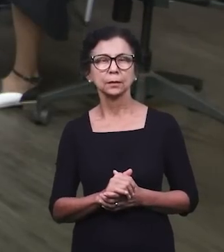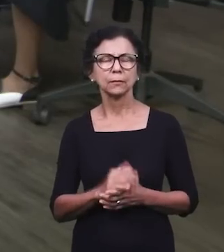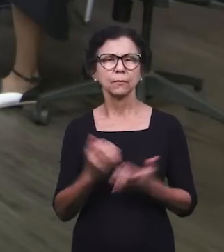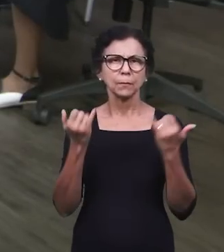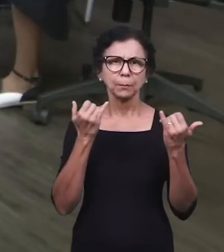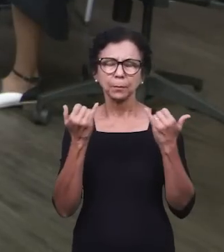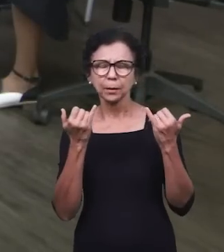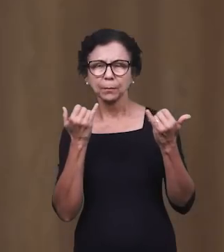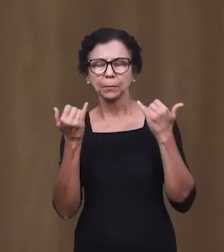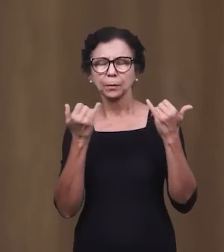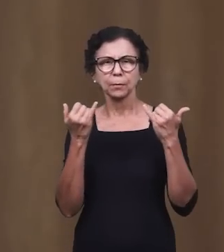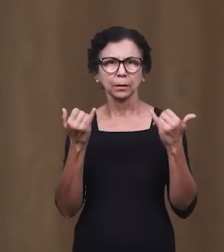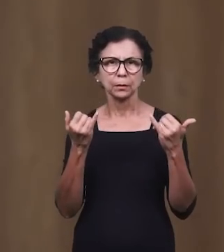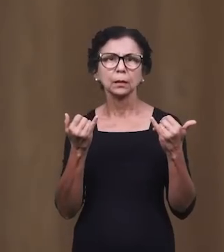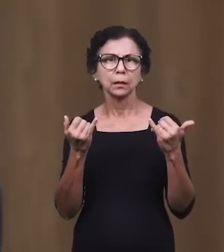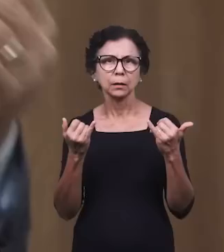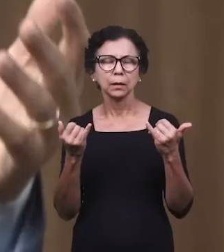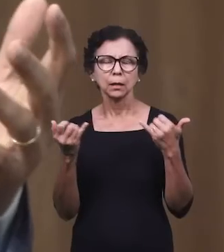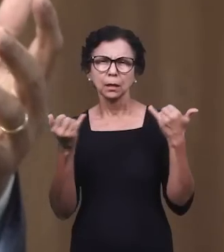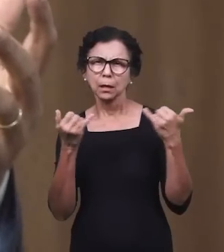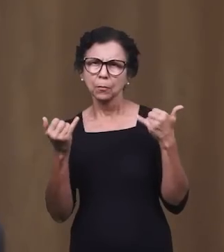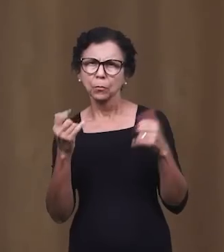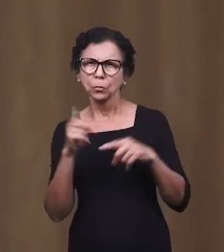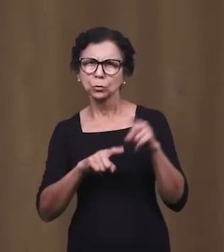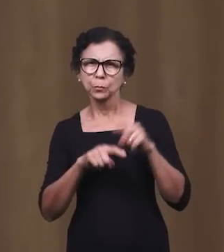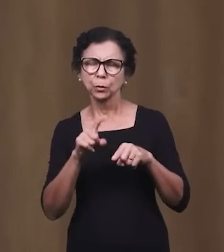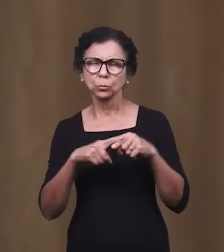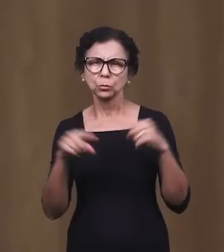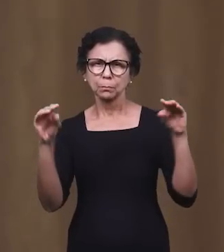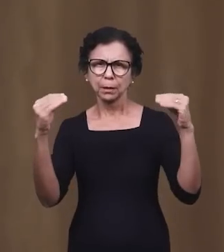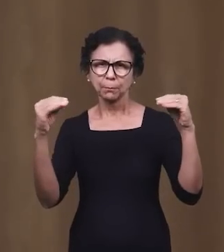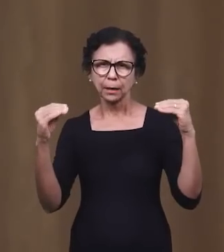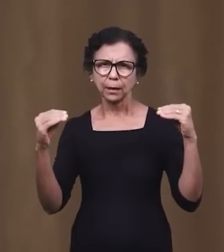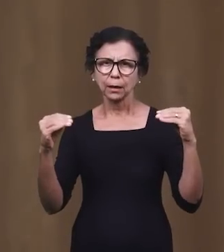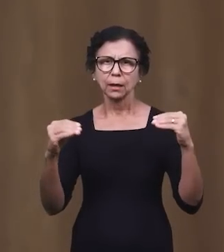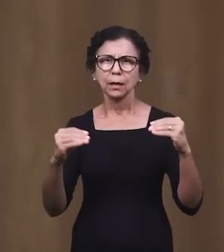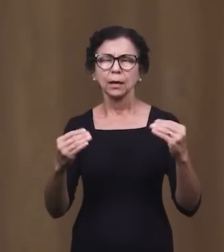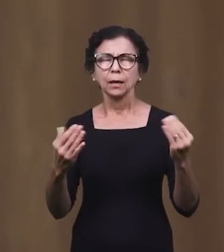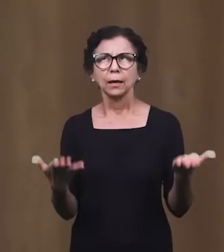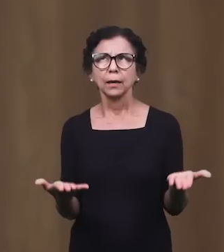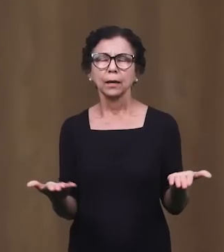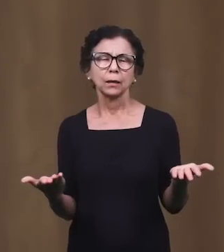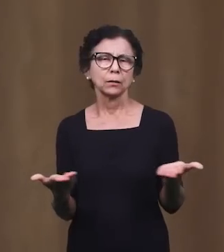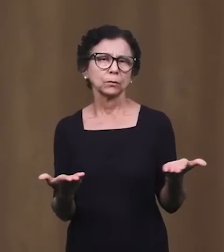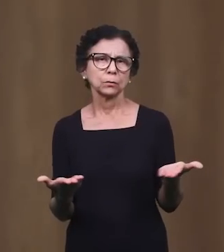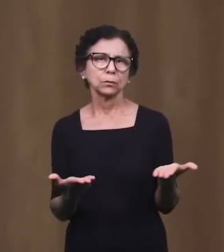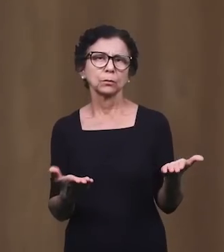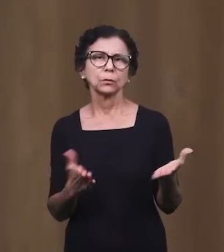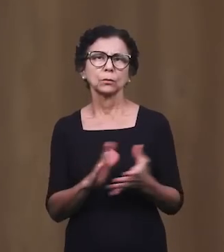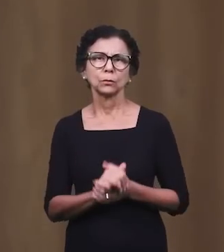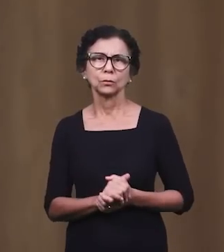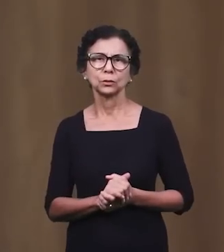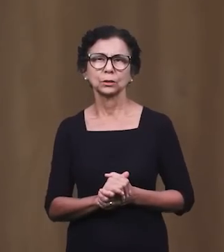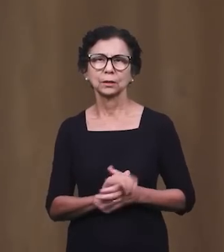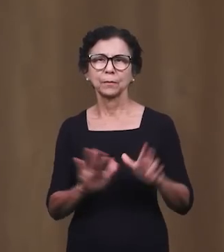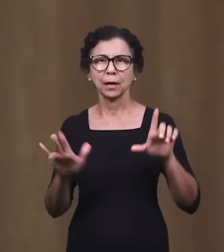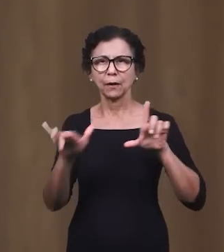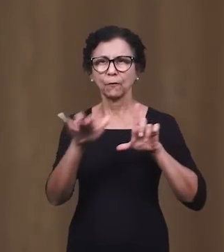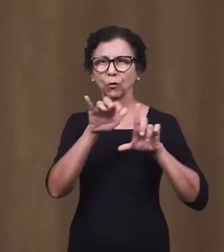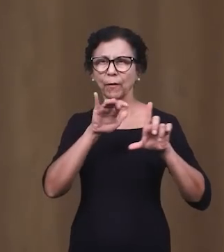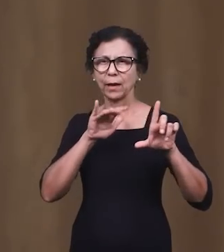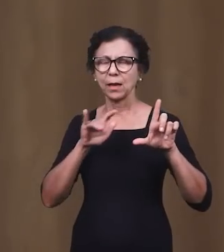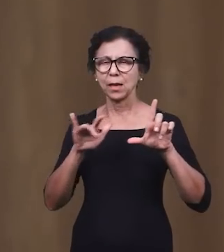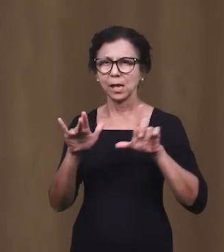propagandas o tempo todo de produtos sendo ofertados, correto? Você tem hoje os blogueiros na internet vivendo